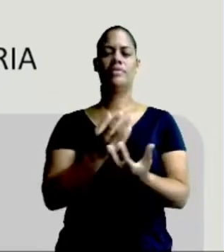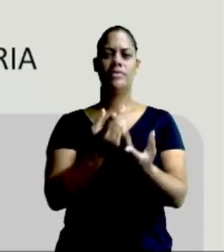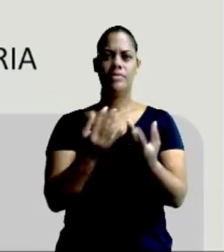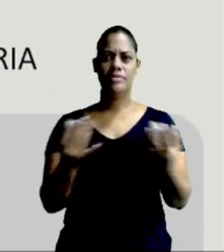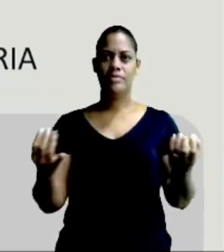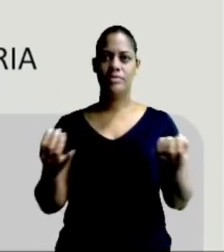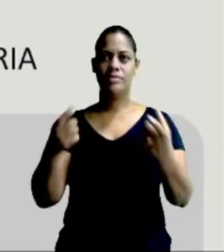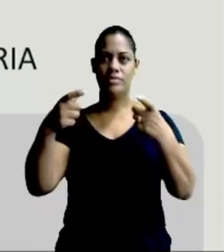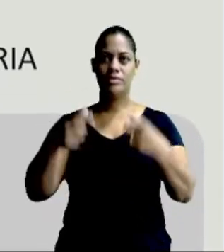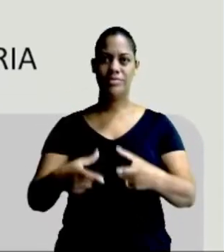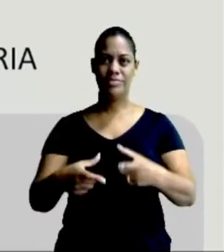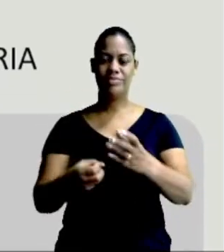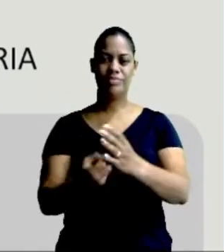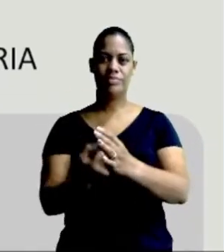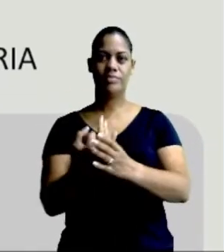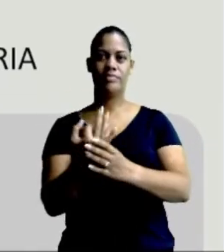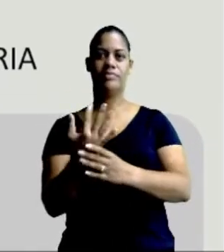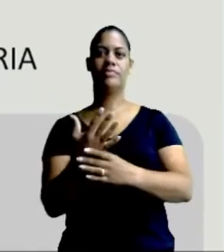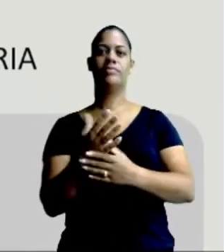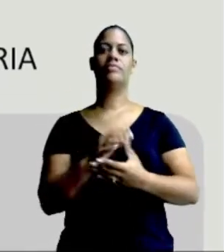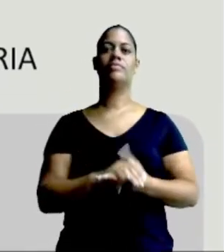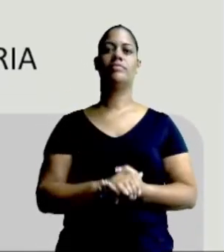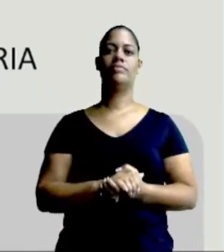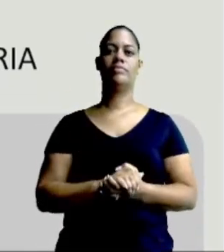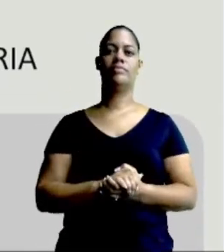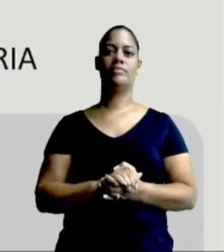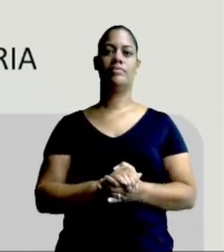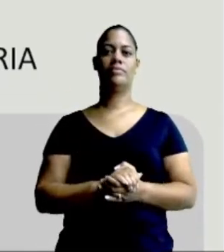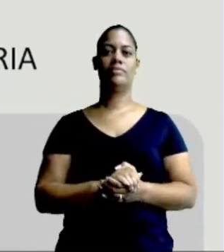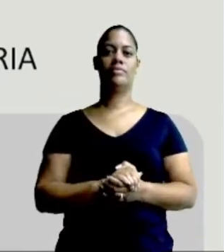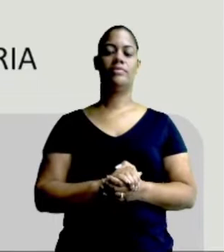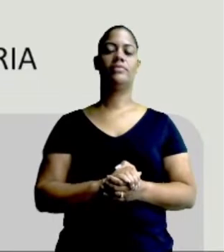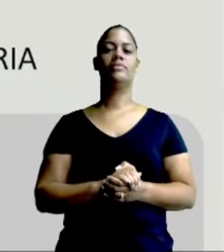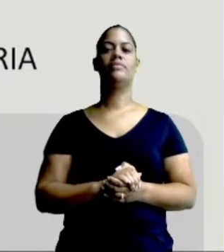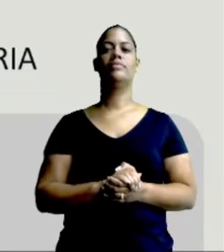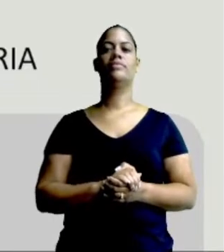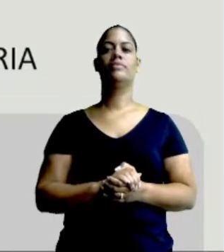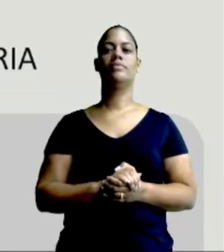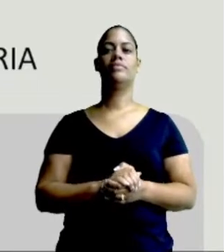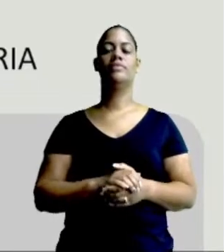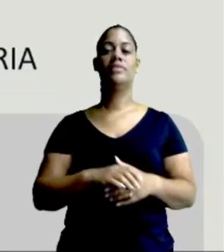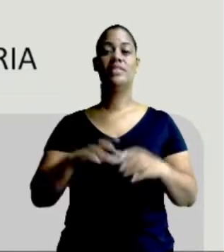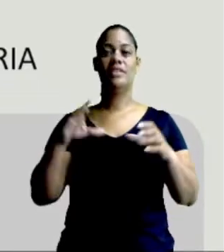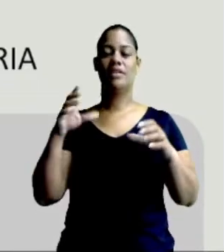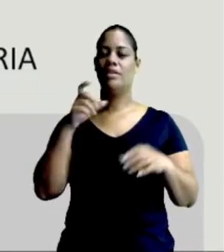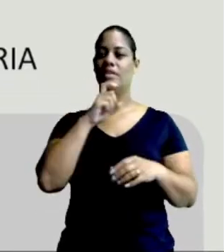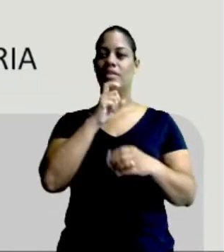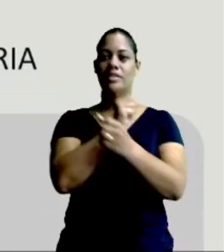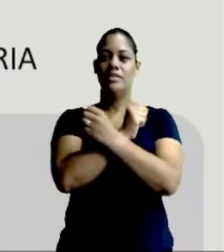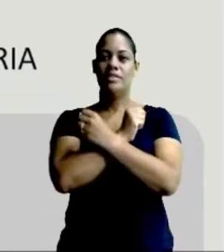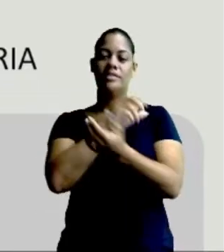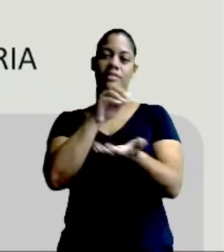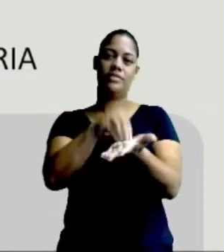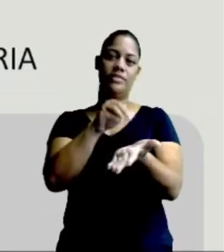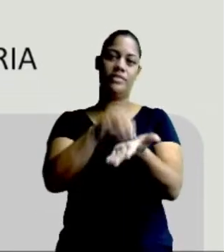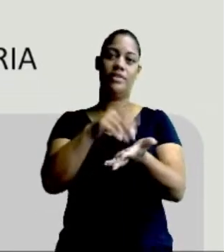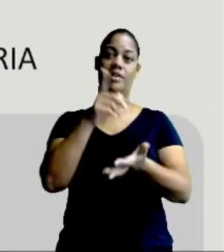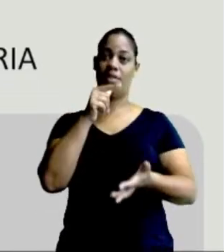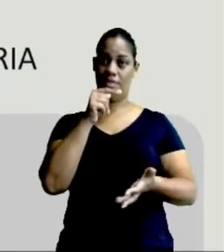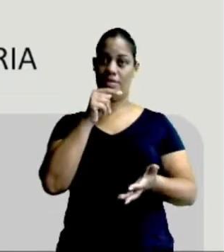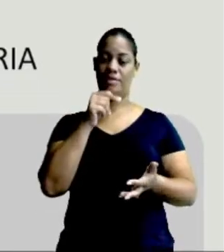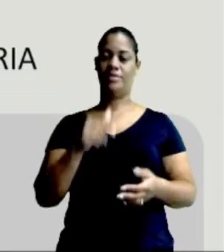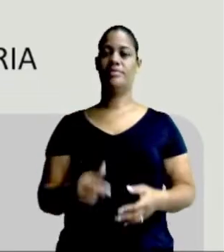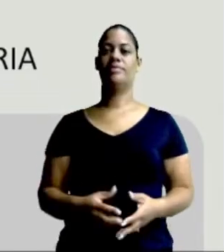vegetação típica do clima tropical de altitude são resistentes a geadas e a escassez de água no